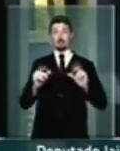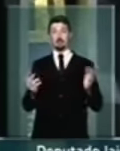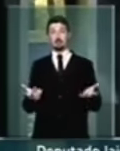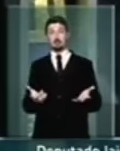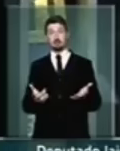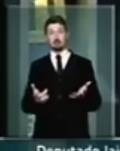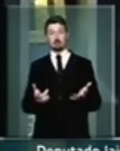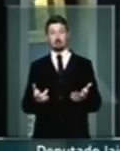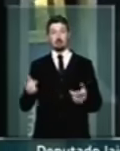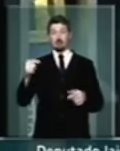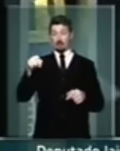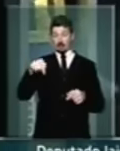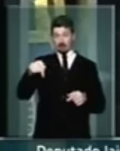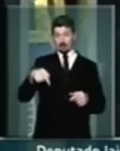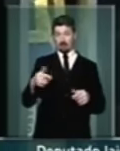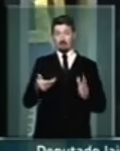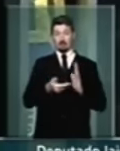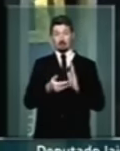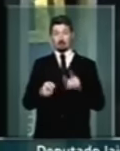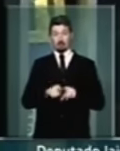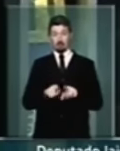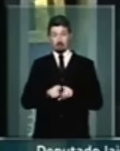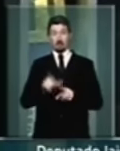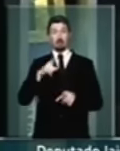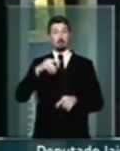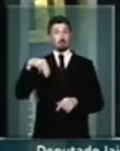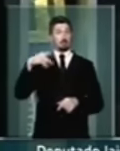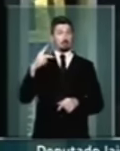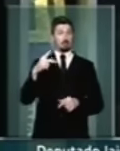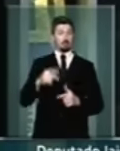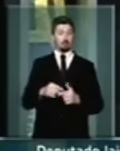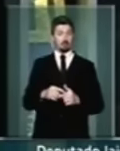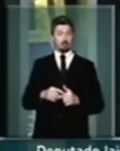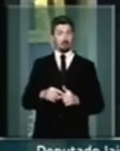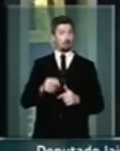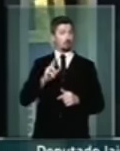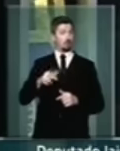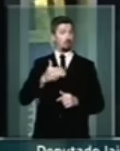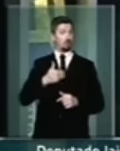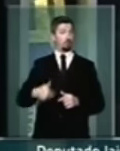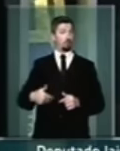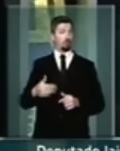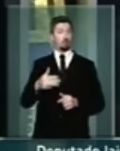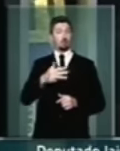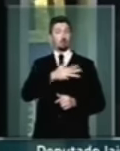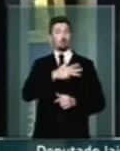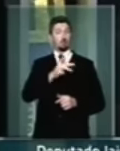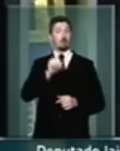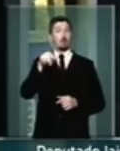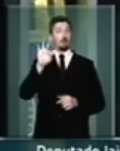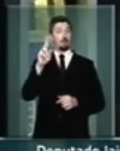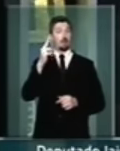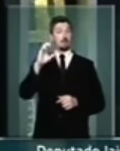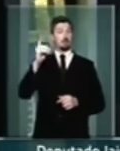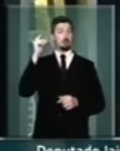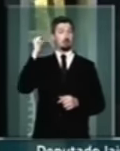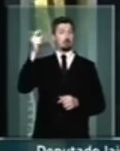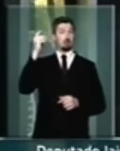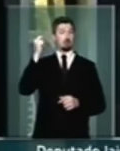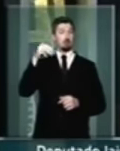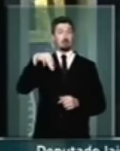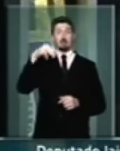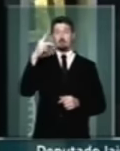nessa casa, presidente Dilma Rousseff, uma medida provisória que não é do governo Lula, é do então presidente Fernando Henrique Cardoso,